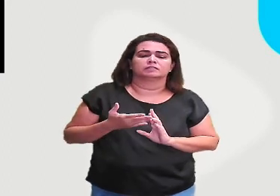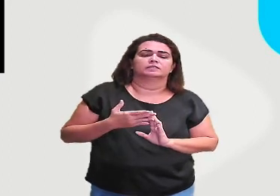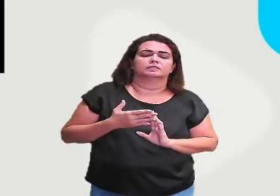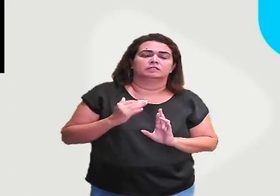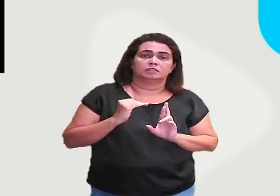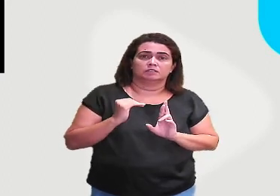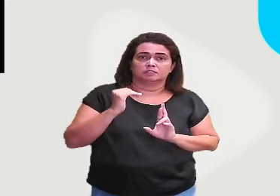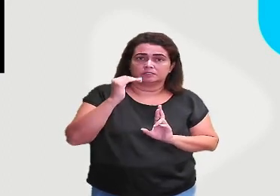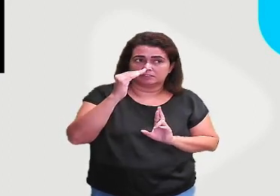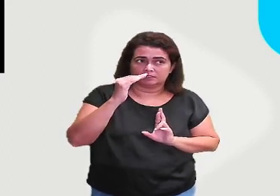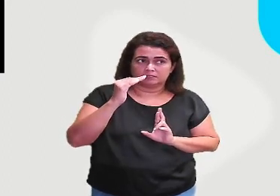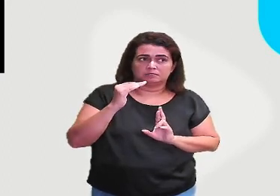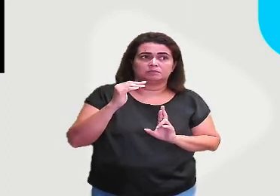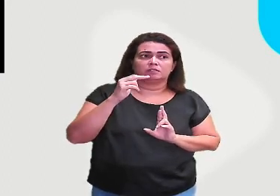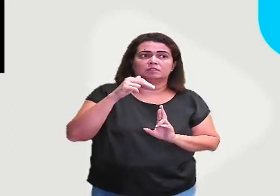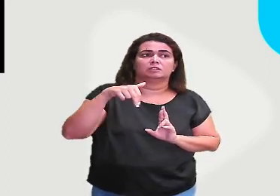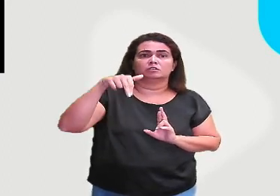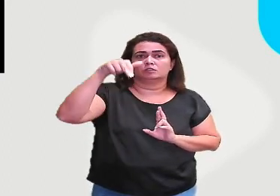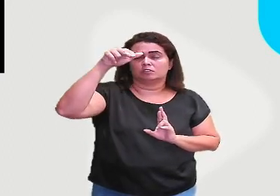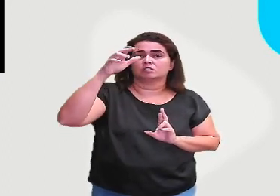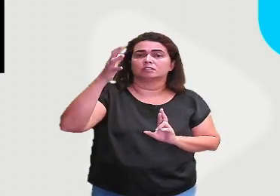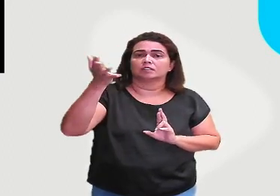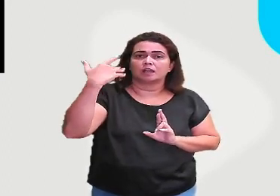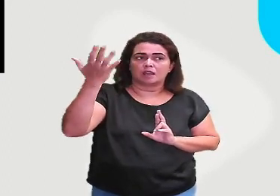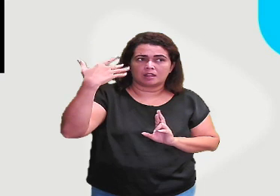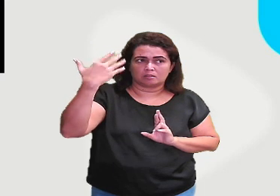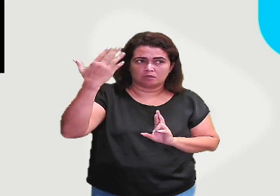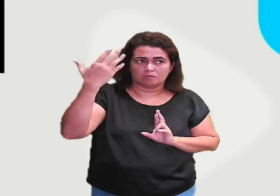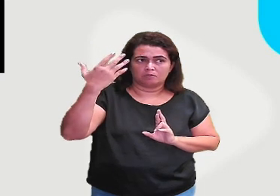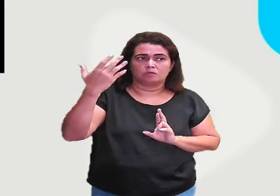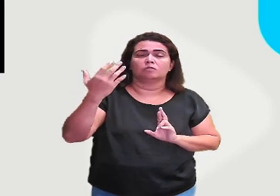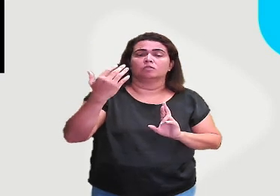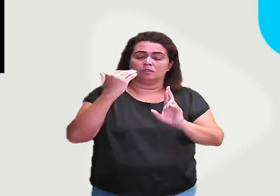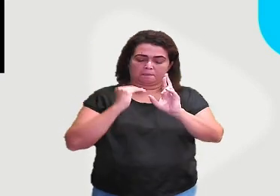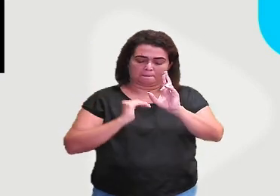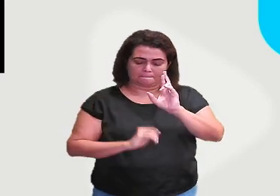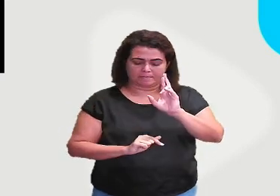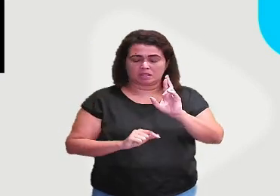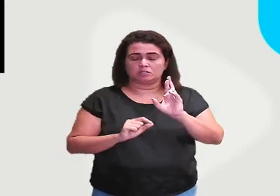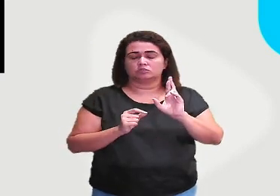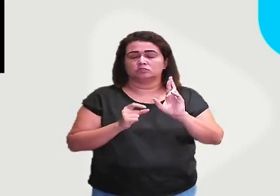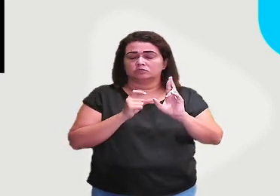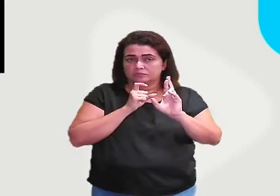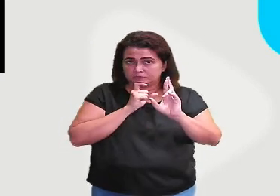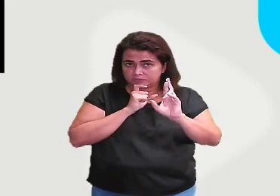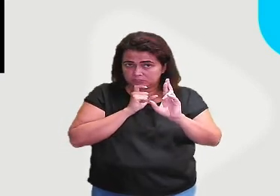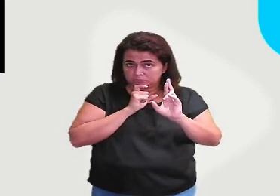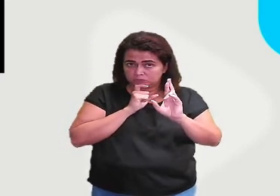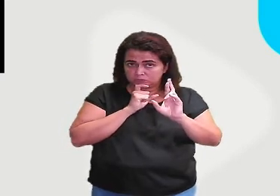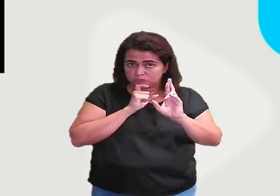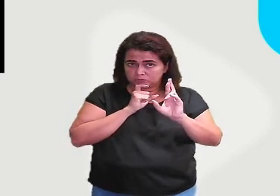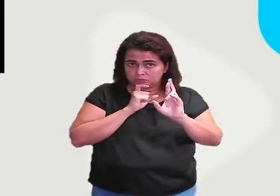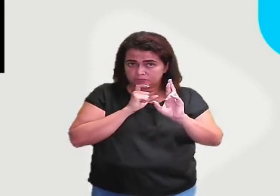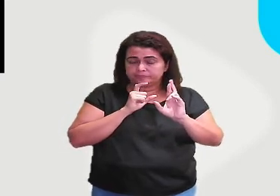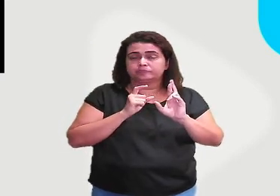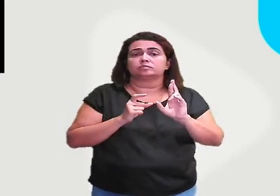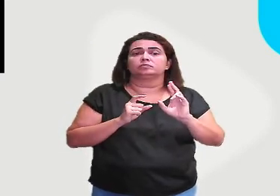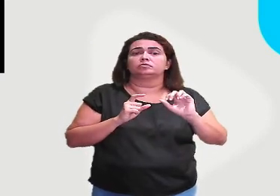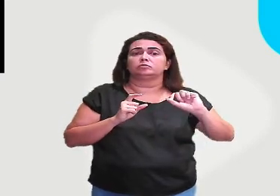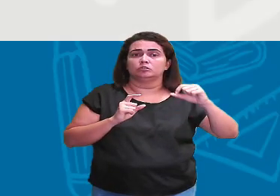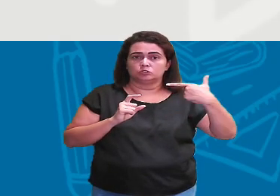direção ao Trópico de Câncer, nós vamos ter um verão no hemisfério norte e um inverno no hemisfério sul. Quando nós temos a incidência do Sol